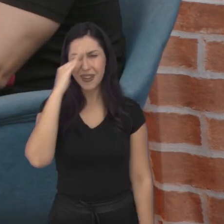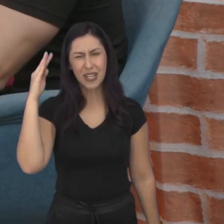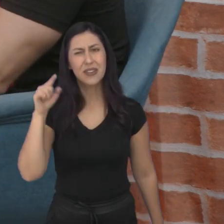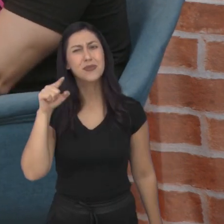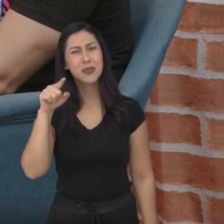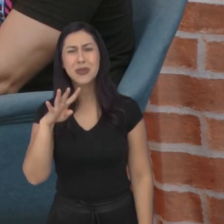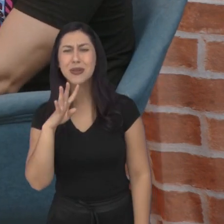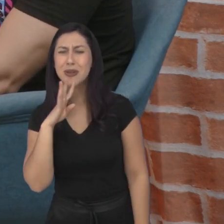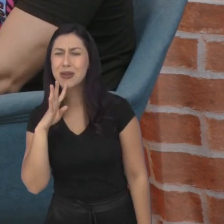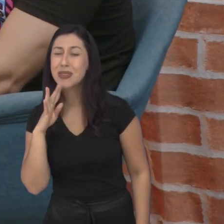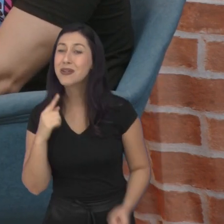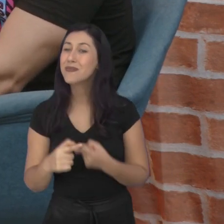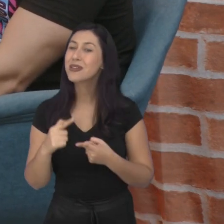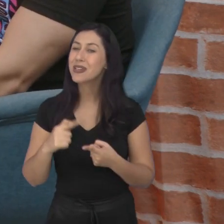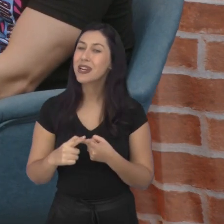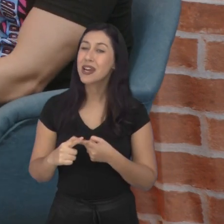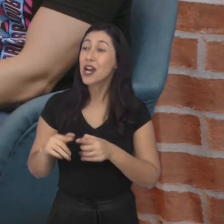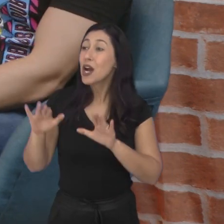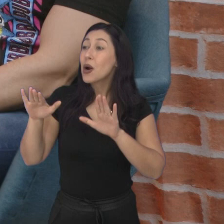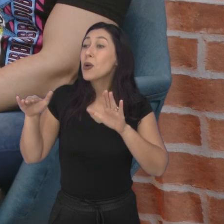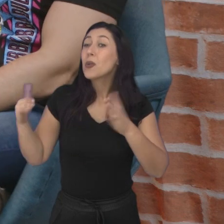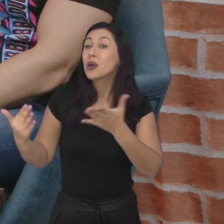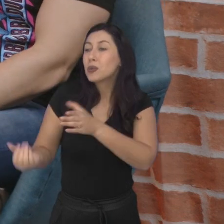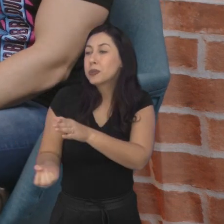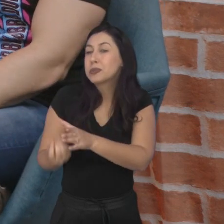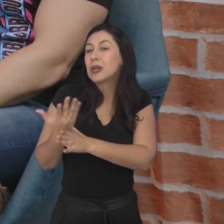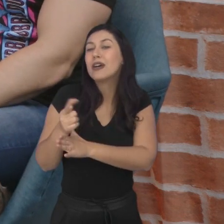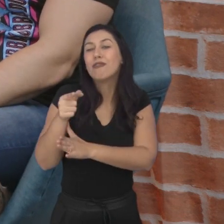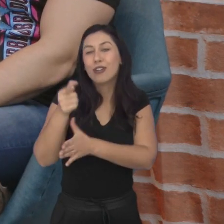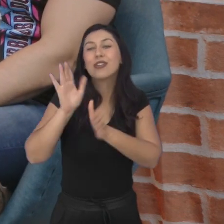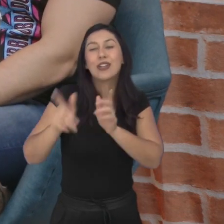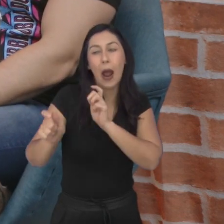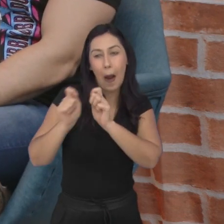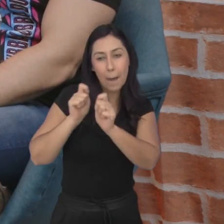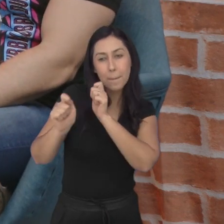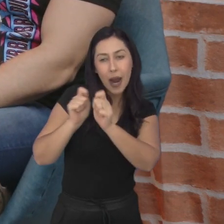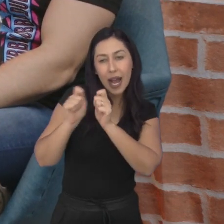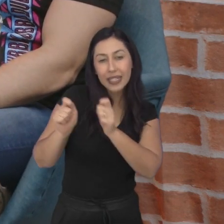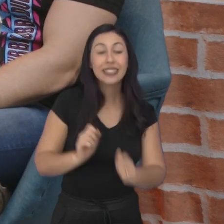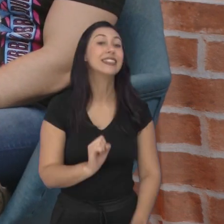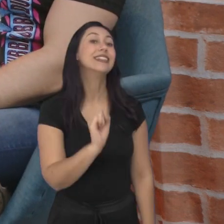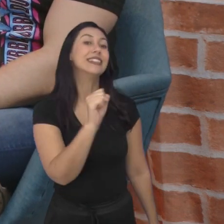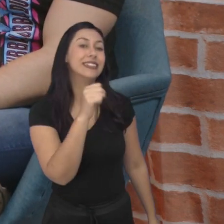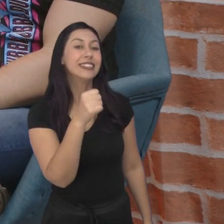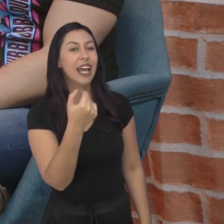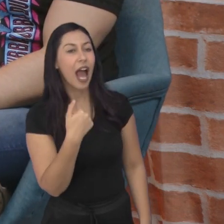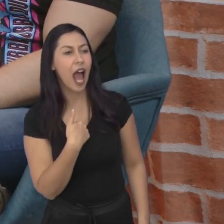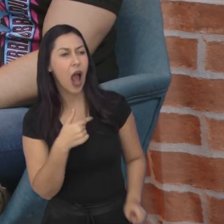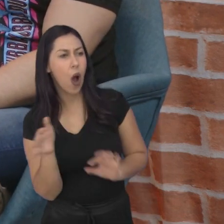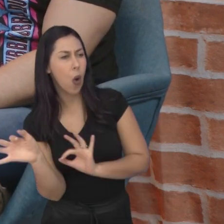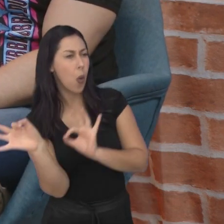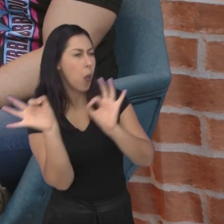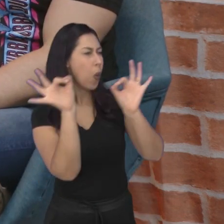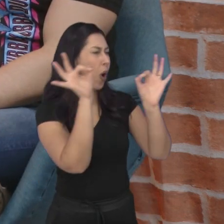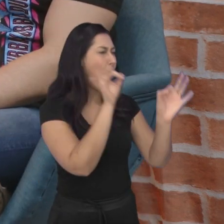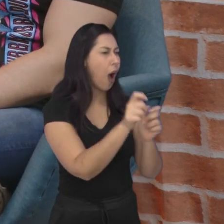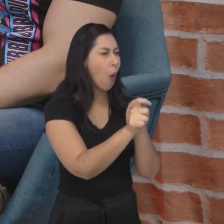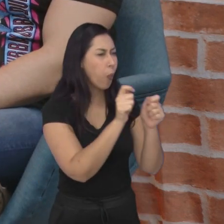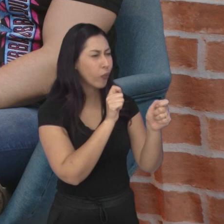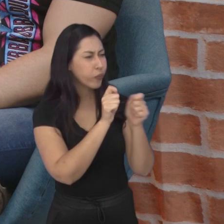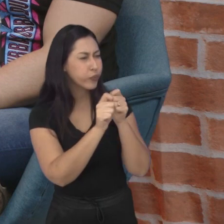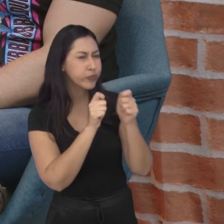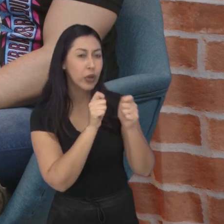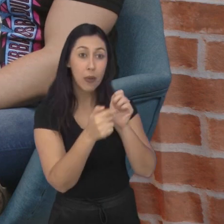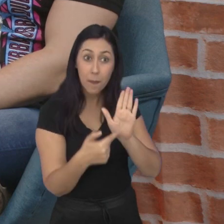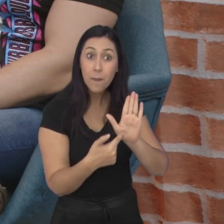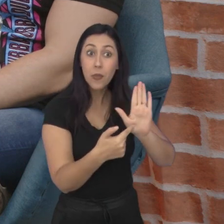você estava por dentro dessa lei, porque quando ela saiu, começou a vigorar, você já estava aqui na TV Câmara fazendo matéria sobre ela. Exatamente, cobertura. Fiz uma reportagem a respeito